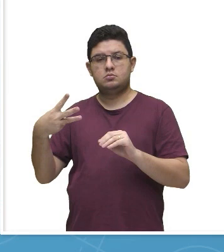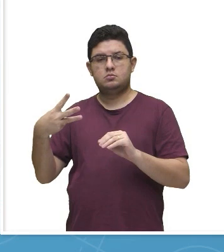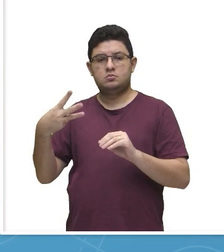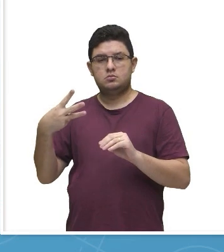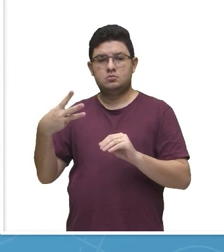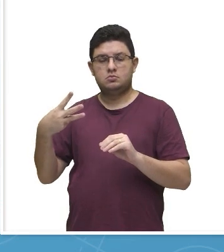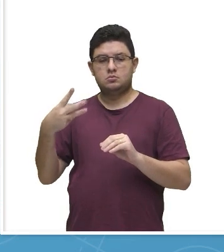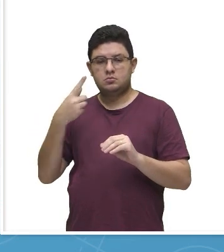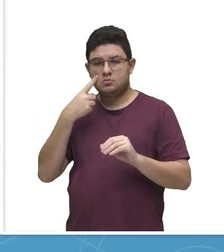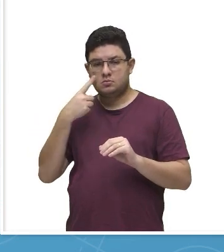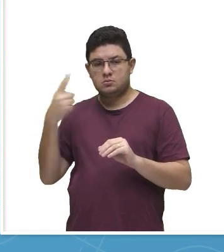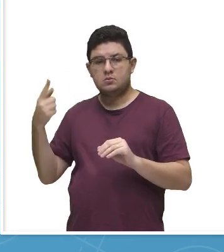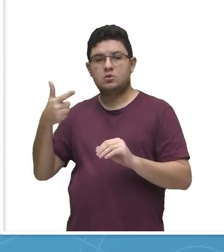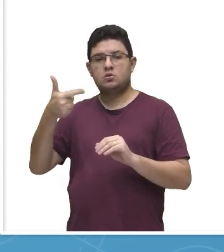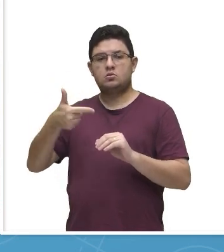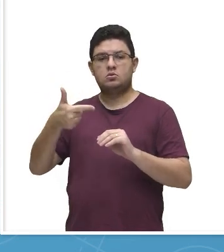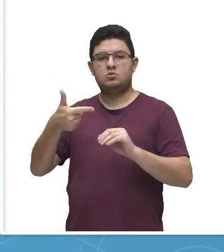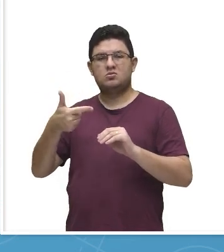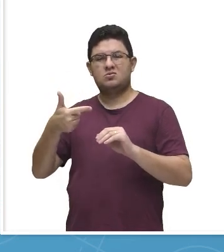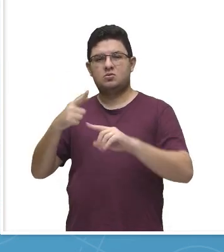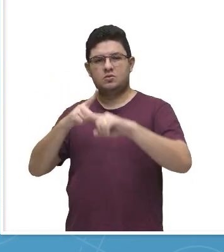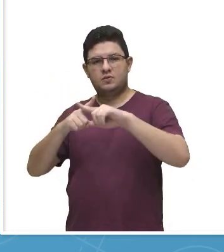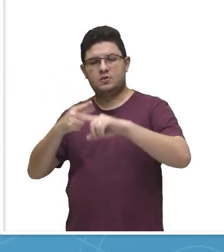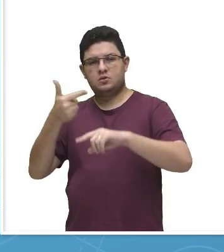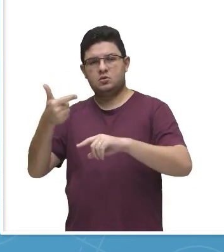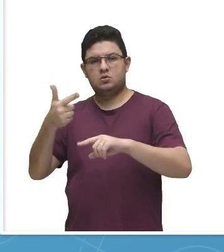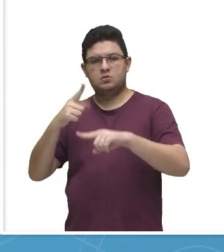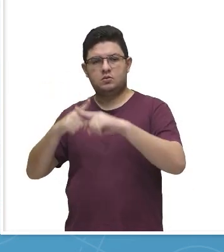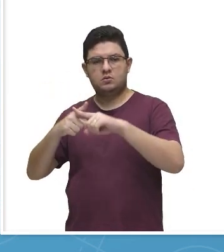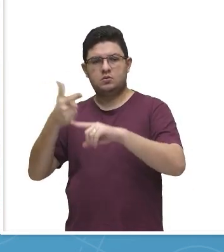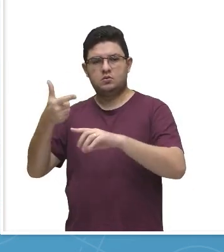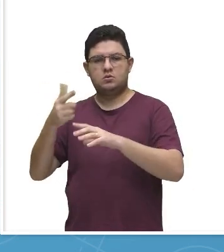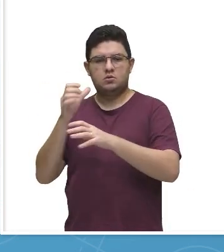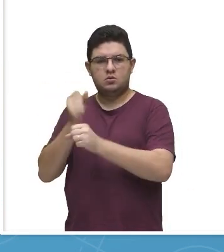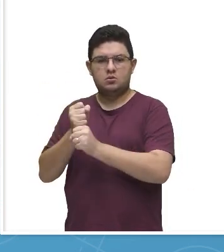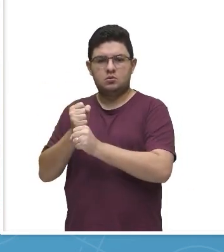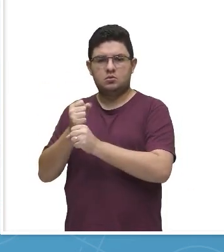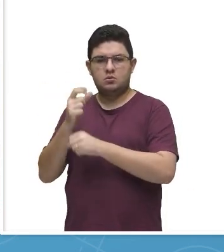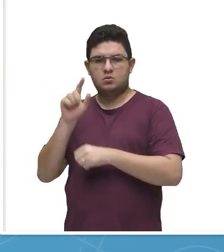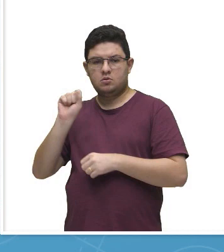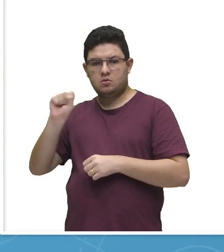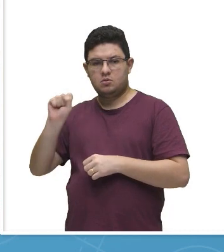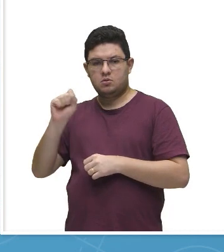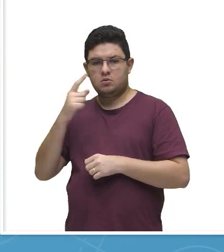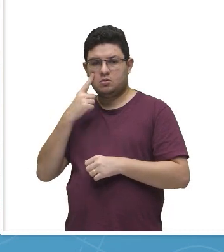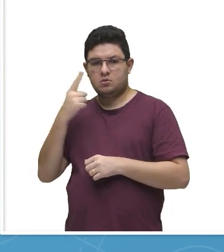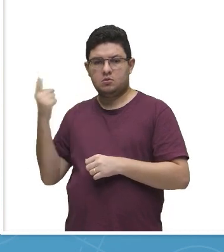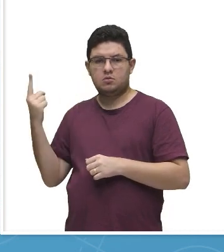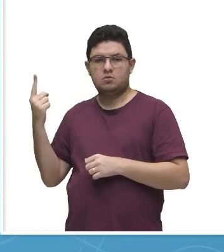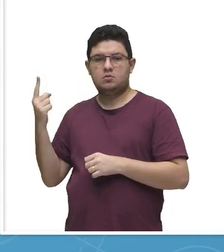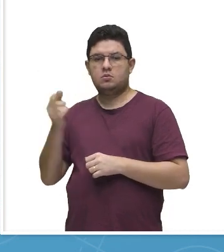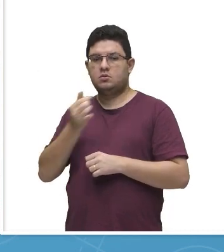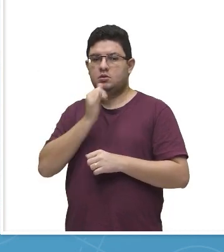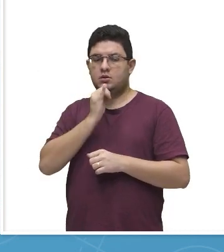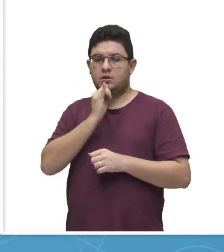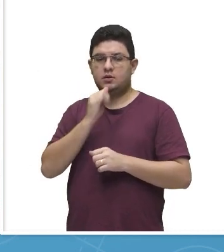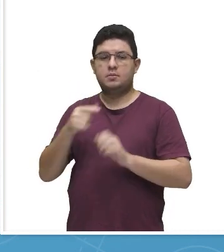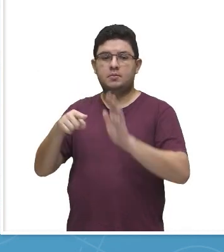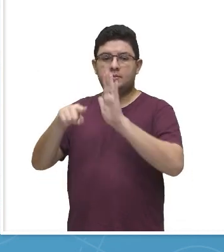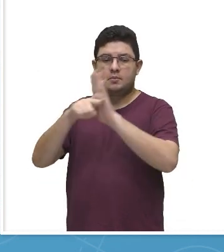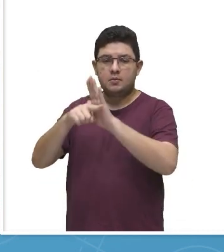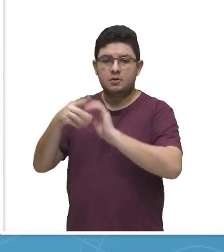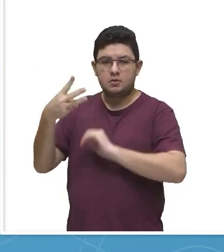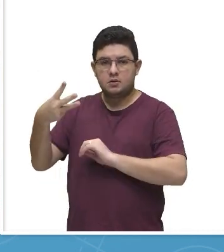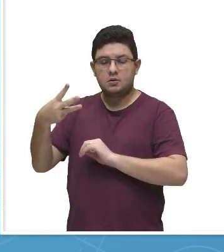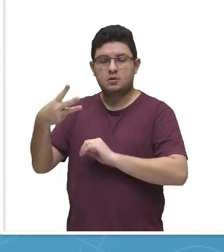8. Beleza? Observem aqui, no outro exemplo, que eu tenho menos 3 ao quadrado. Professor, a base é